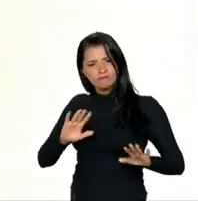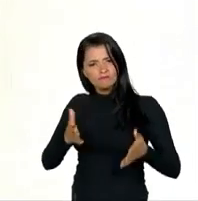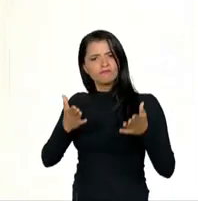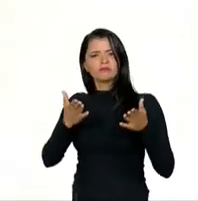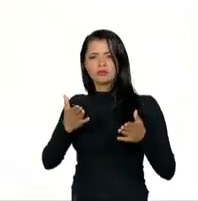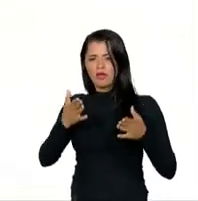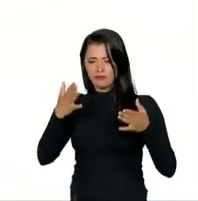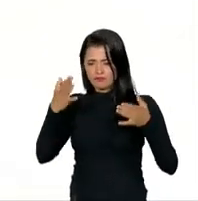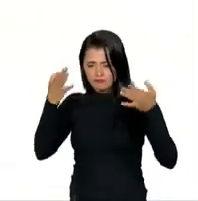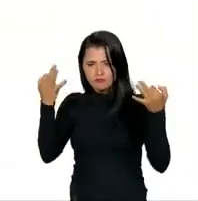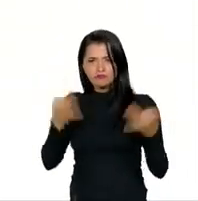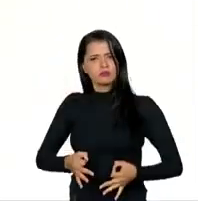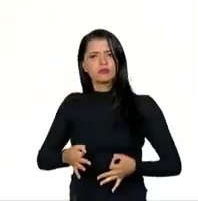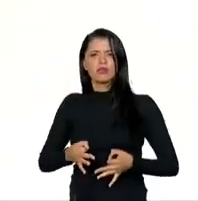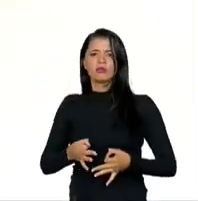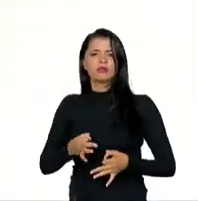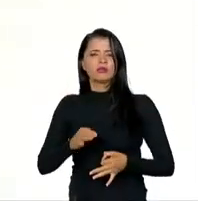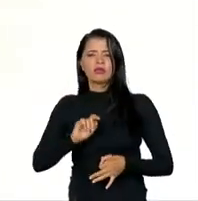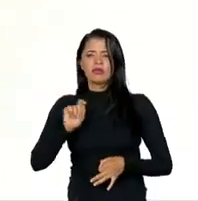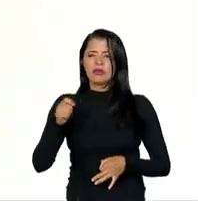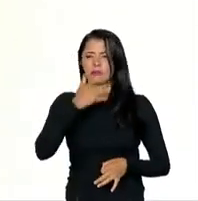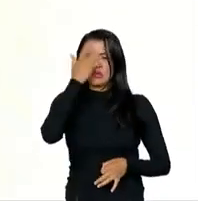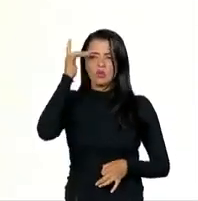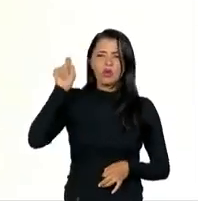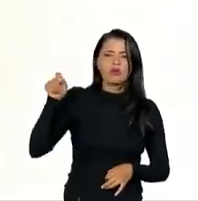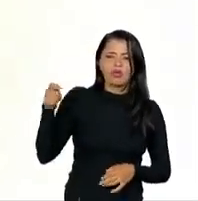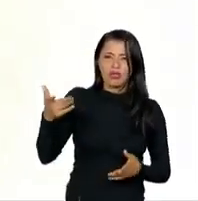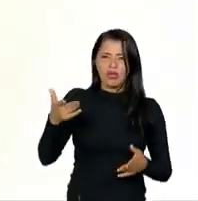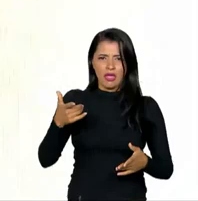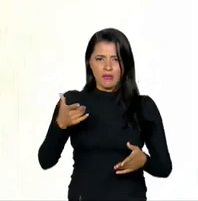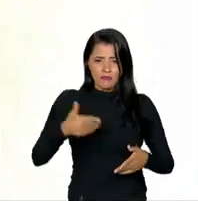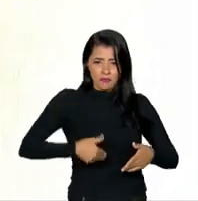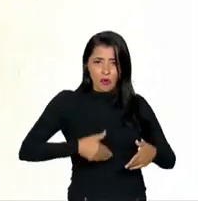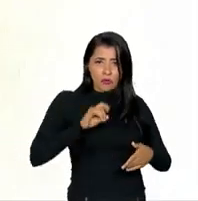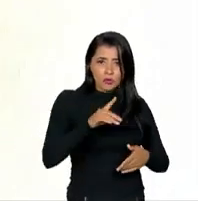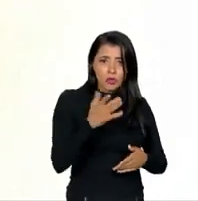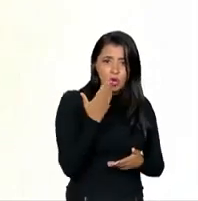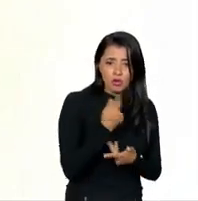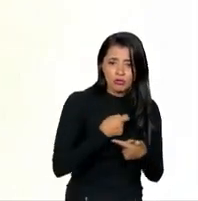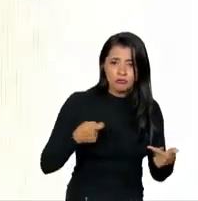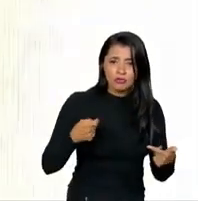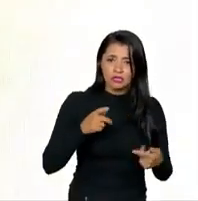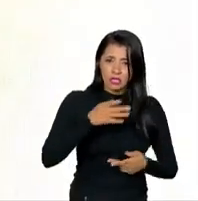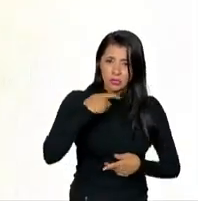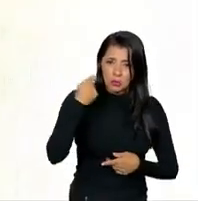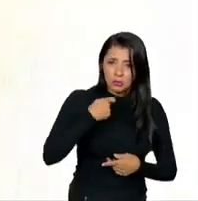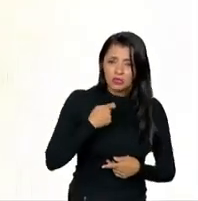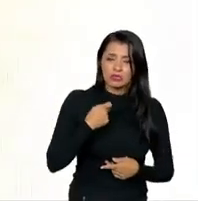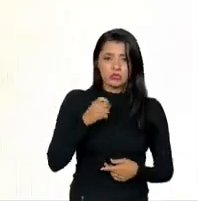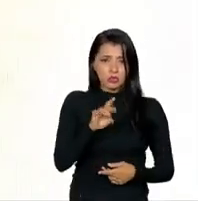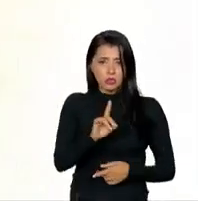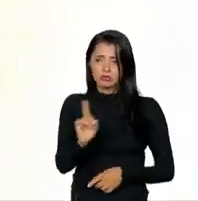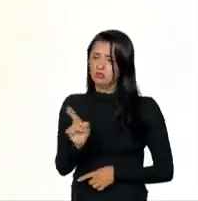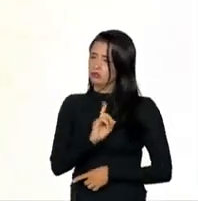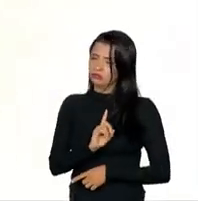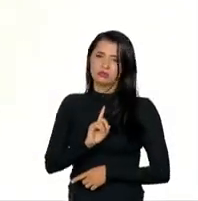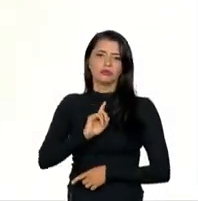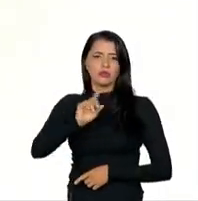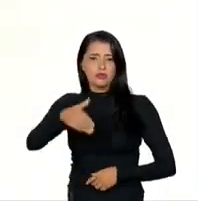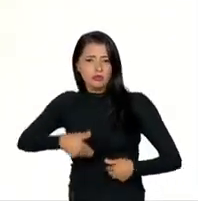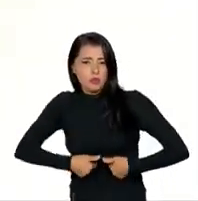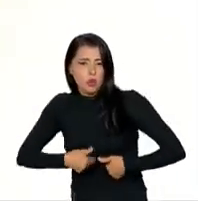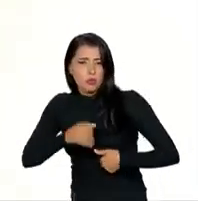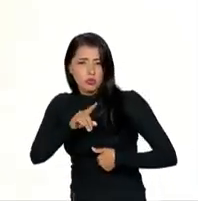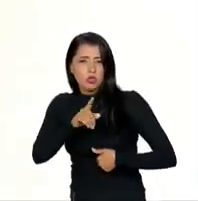da dignidade. Quem é que a fome não é só comida? A fome não é só a